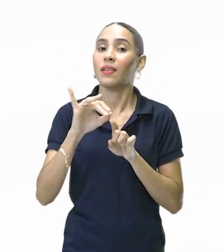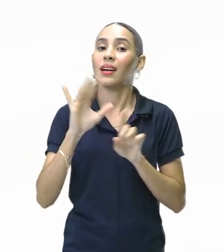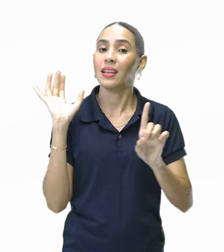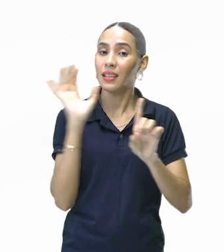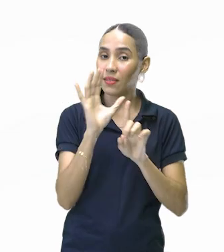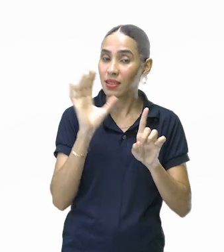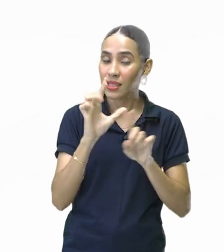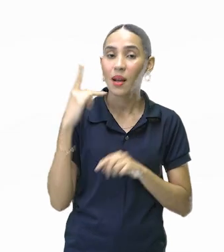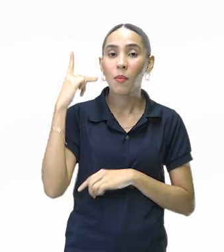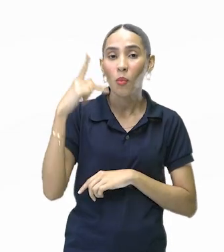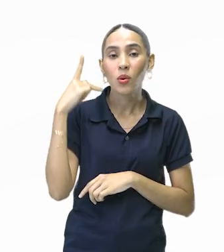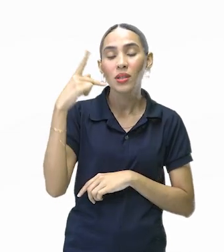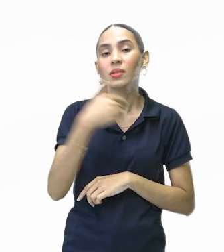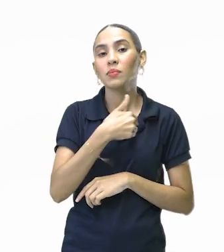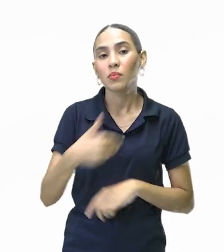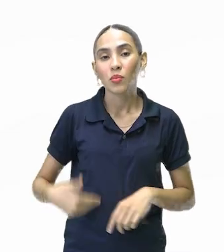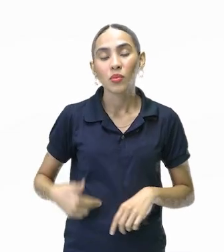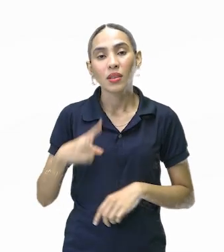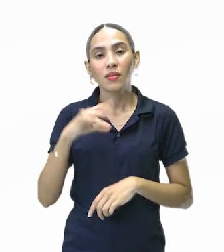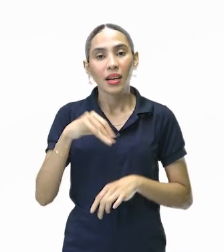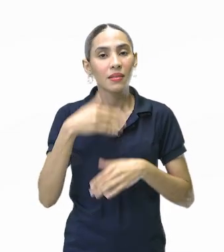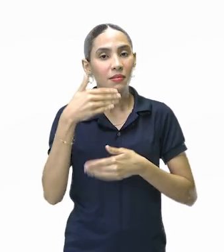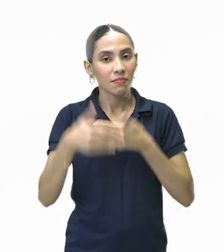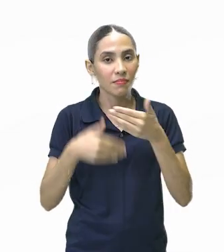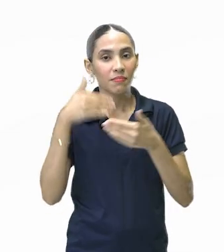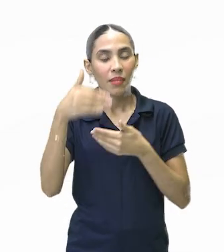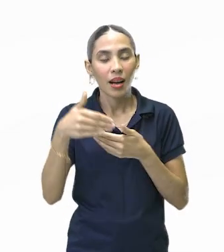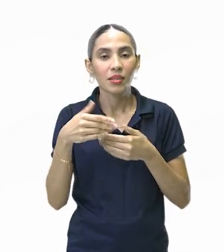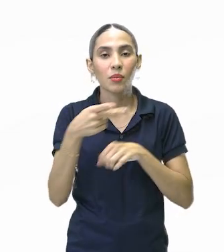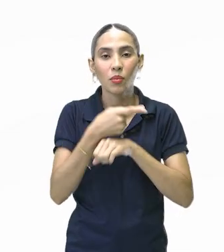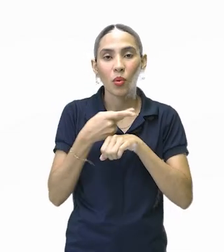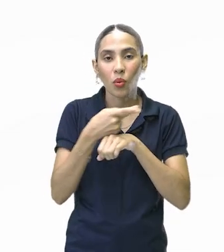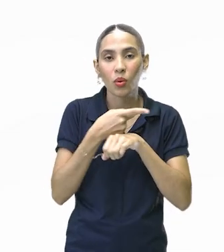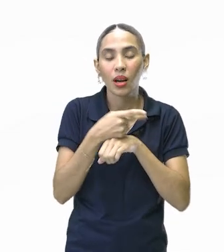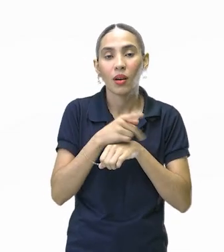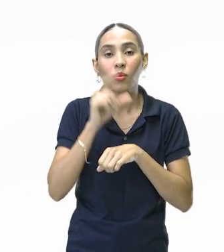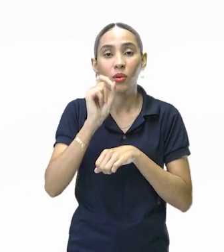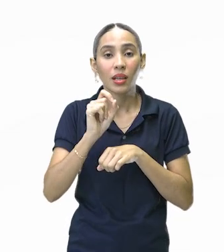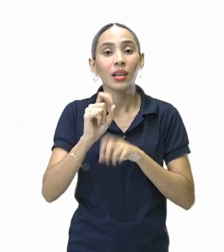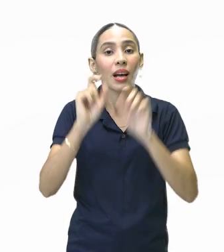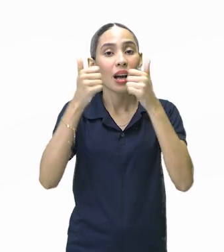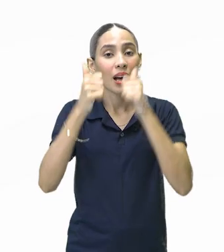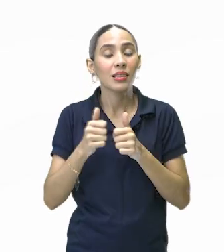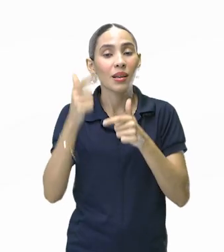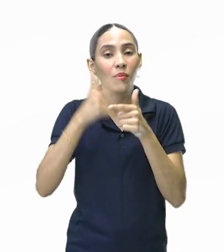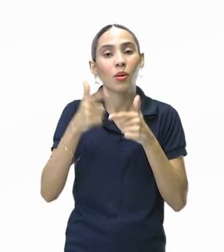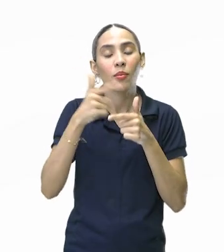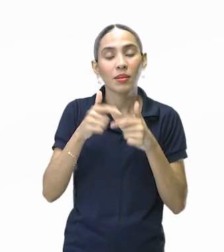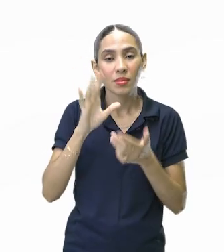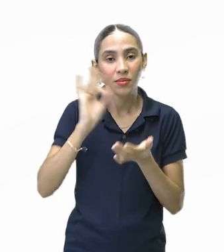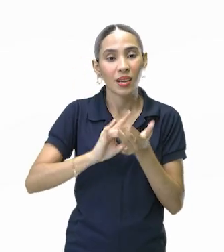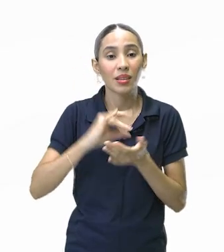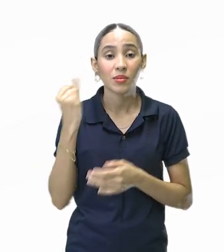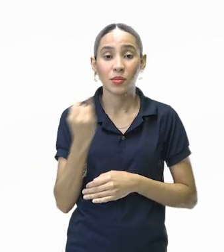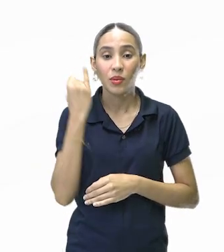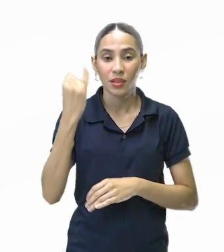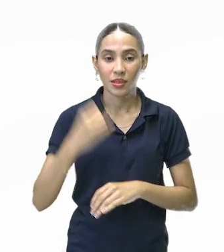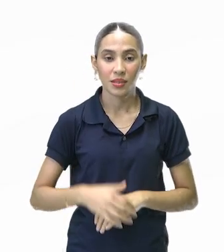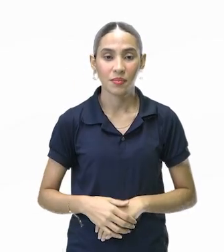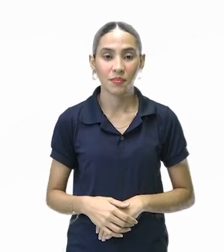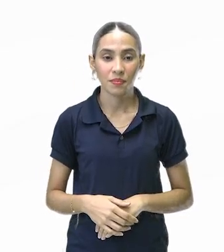né, nas políticas públicas que vão cada vez mais procurar, né, resolver problemas que realmente são